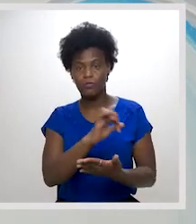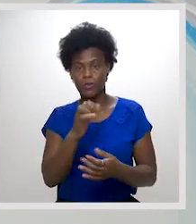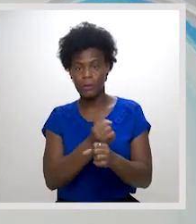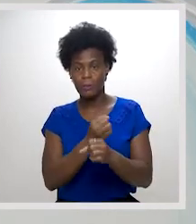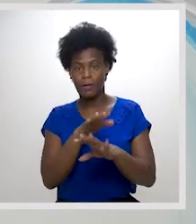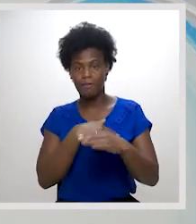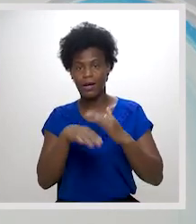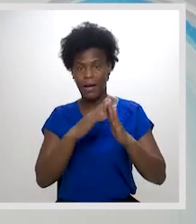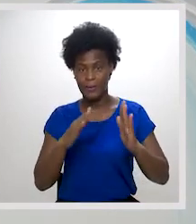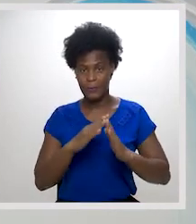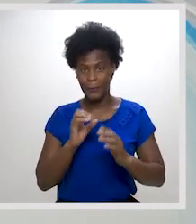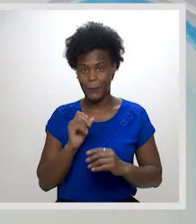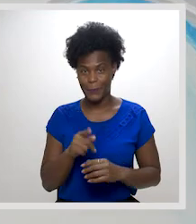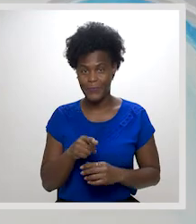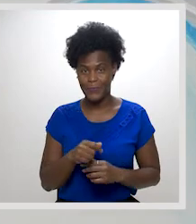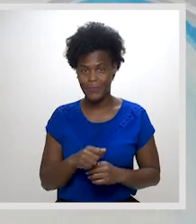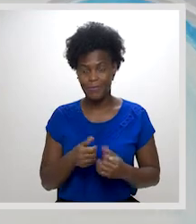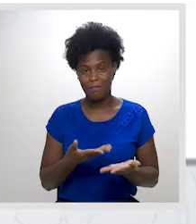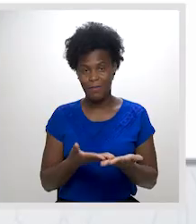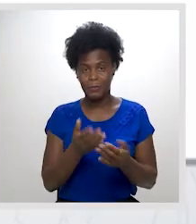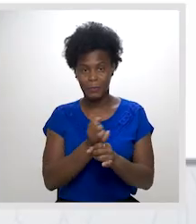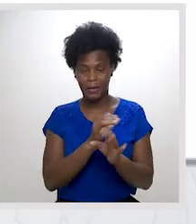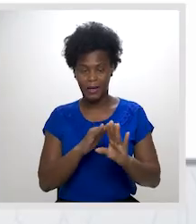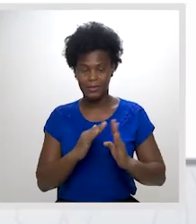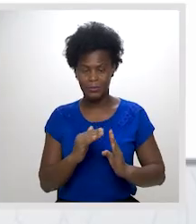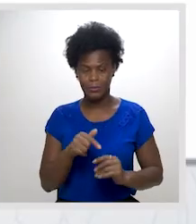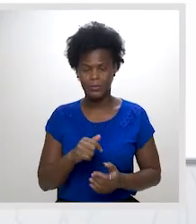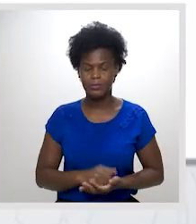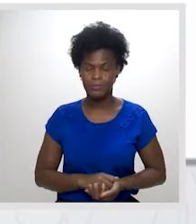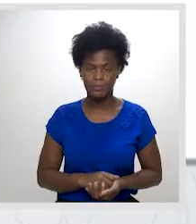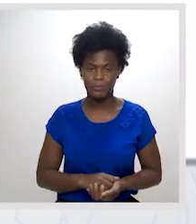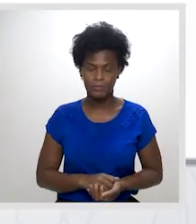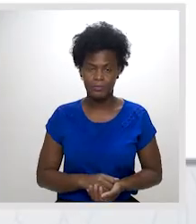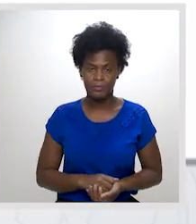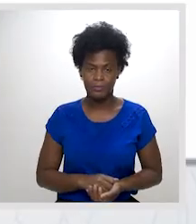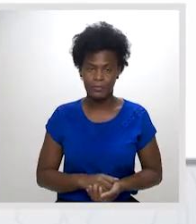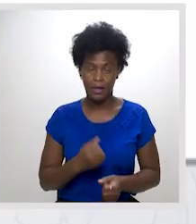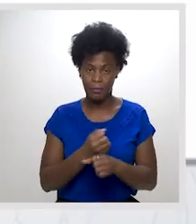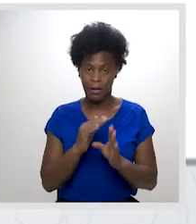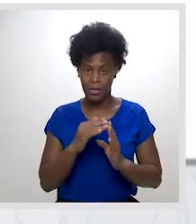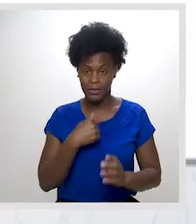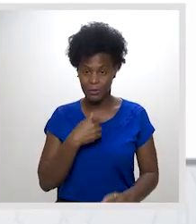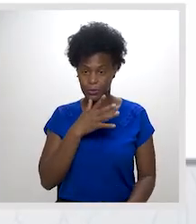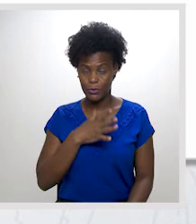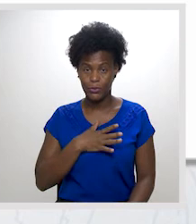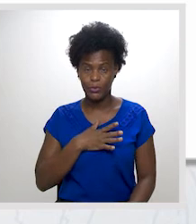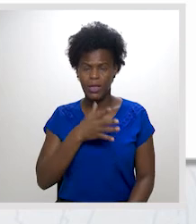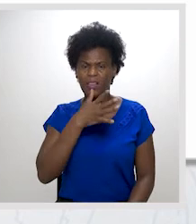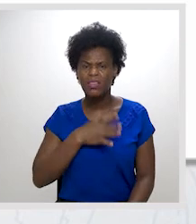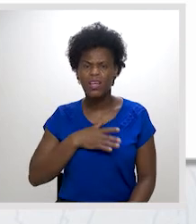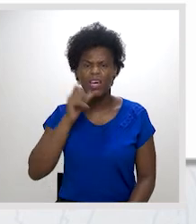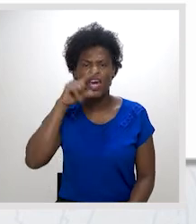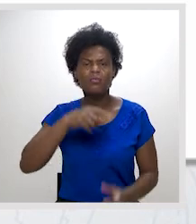um trabalho para casa, está bem? Vamos ao nosso trabalho para casa. O nosso trabalho para casa nos diz